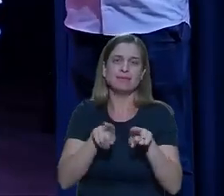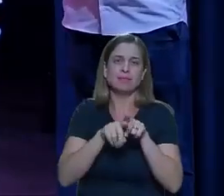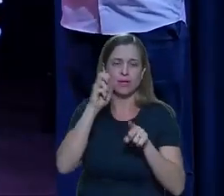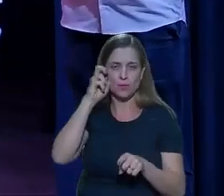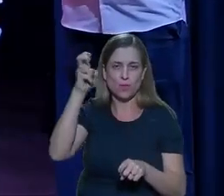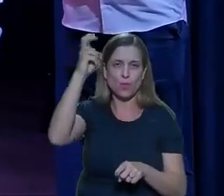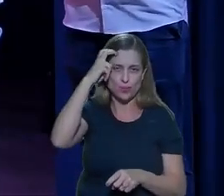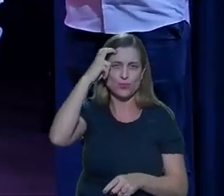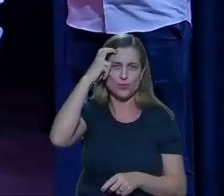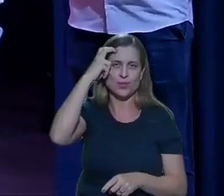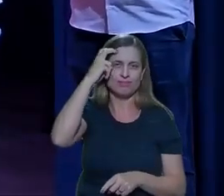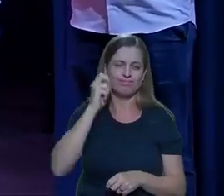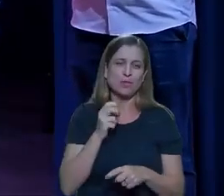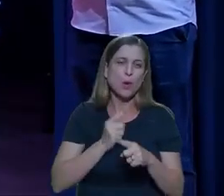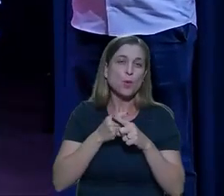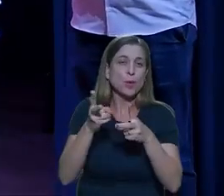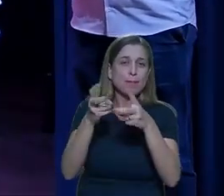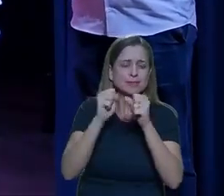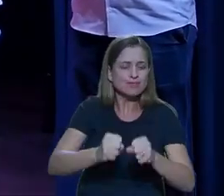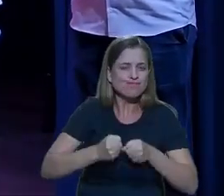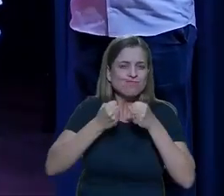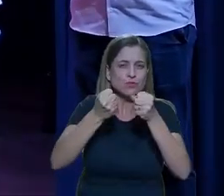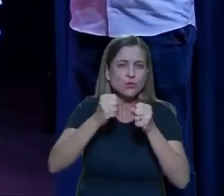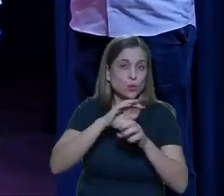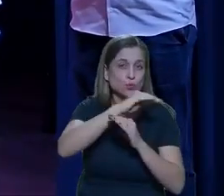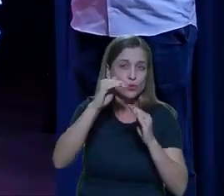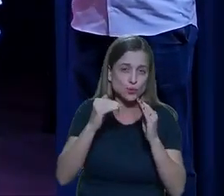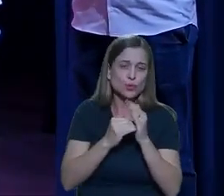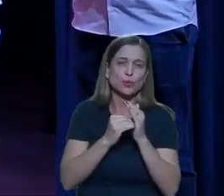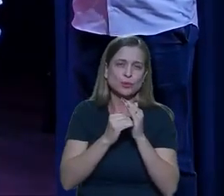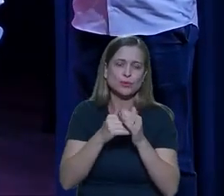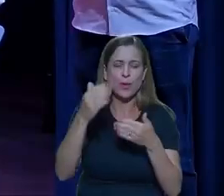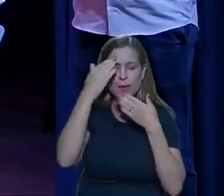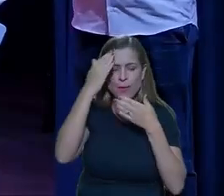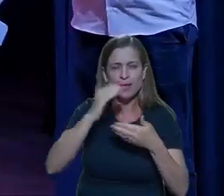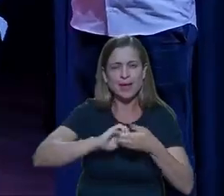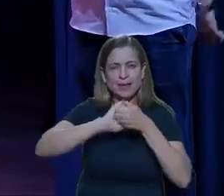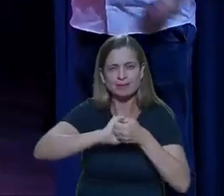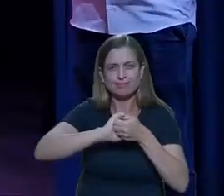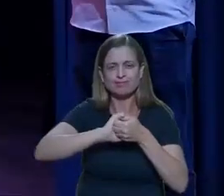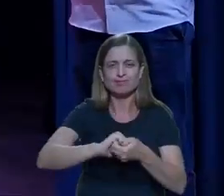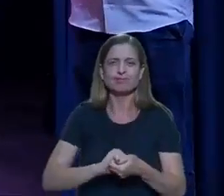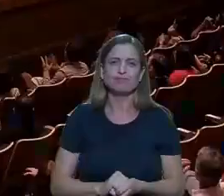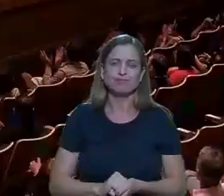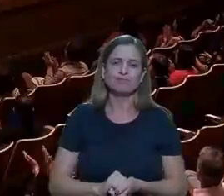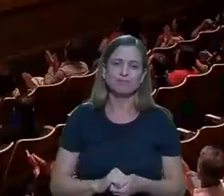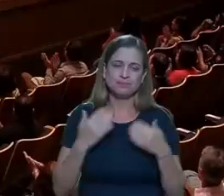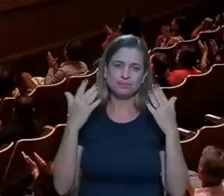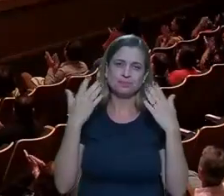aí. Então, eu agradeço, César. Muito obrigada pela parceria de sempre. Obrigada, viu?